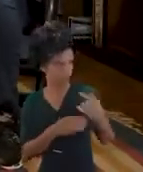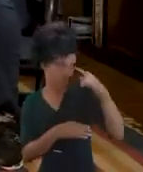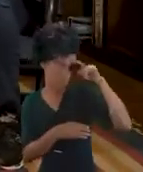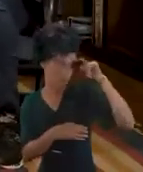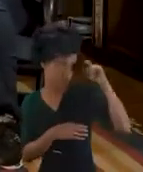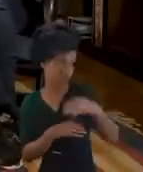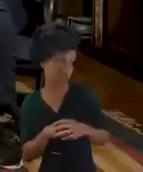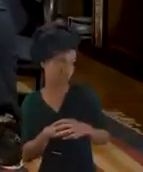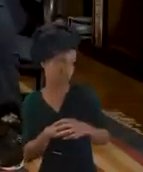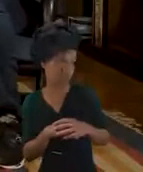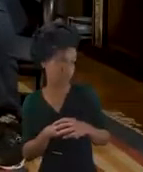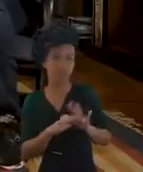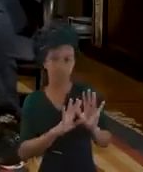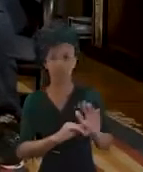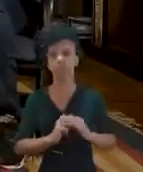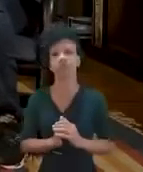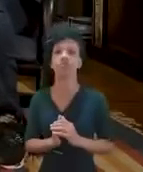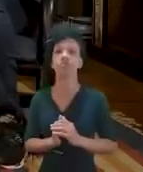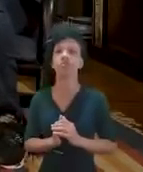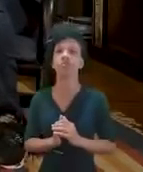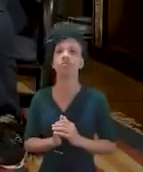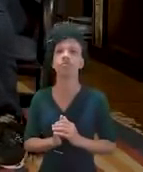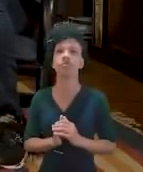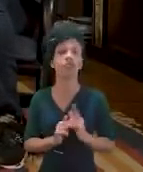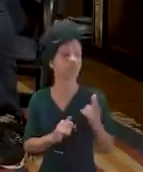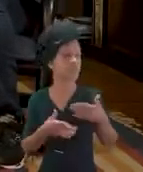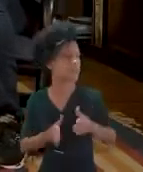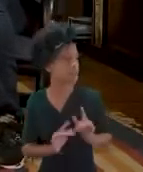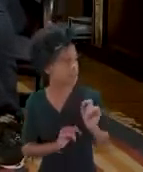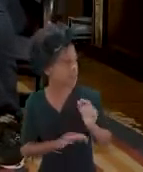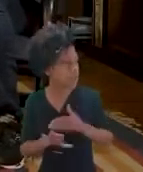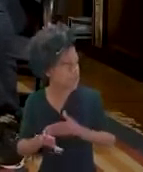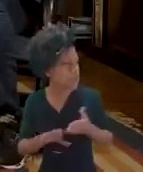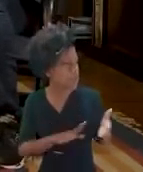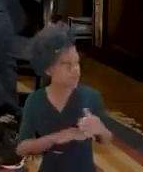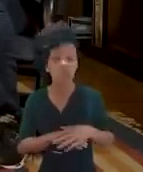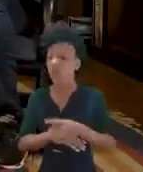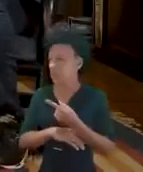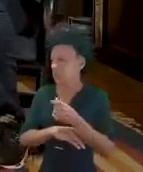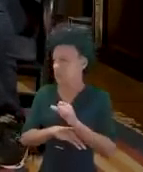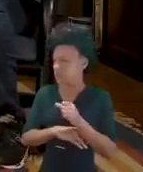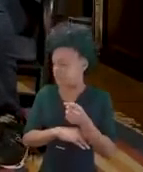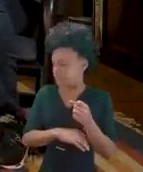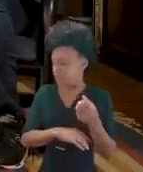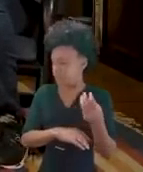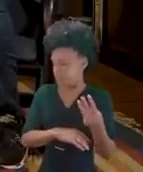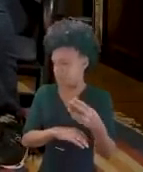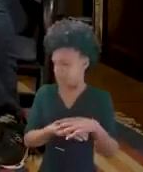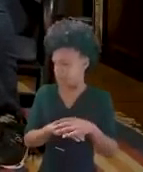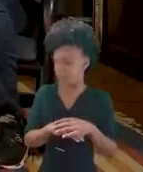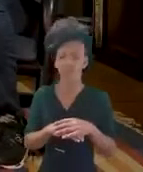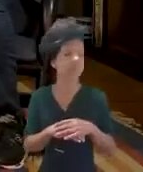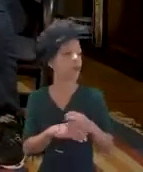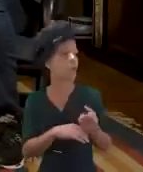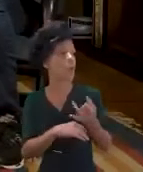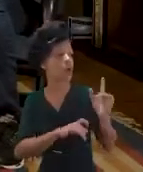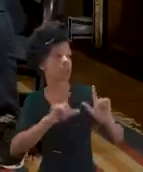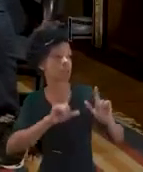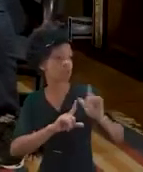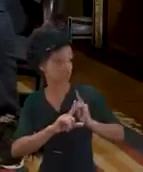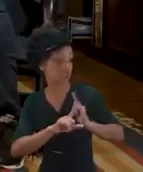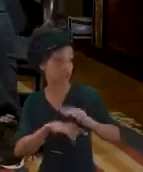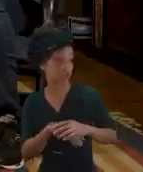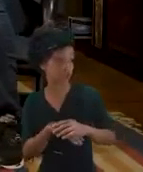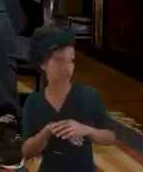isso hoje mal vamos lá você nasceu in 83/83 quantas televisões têm